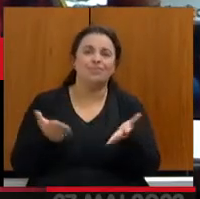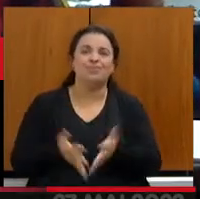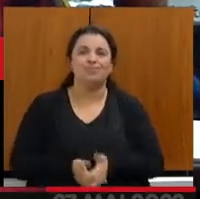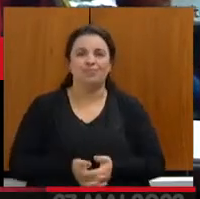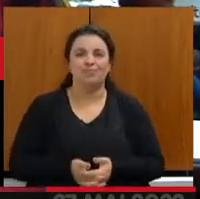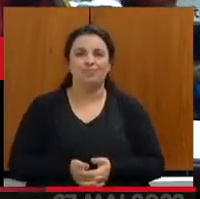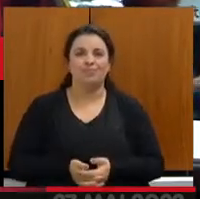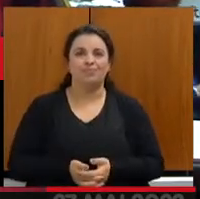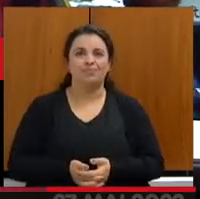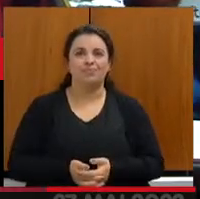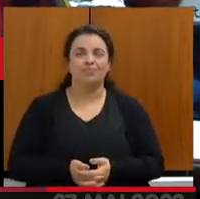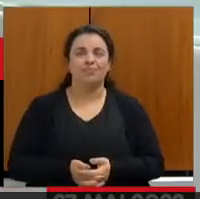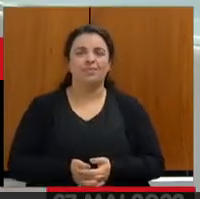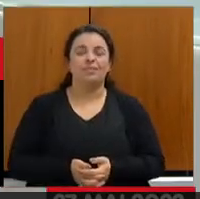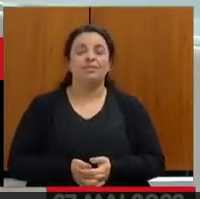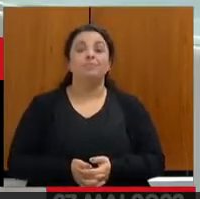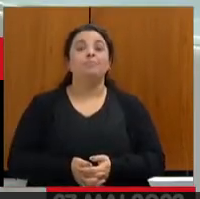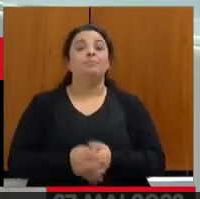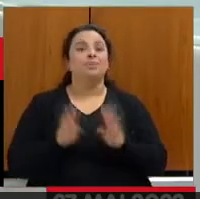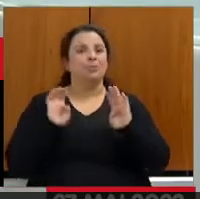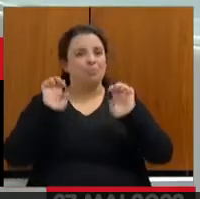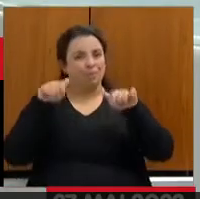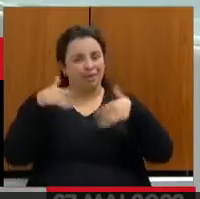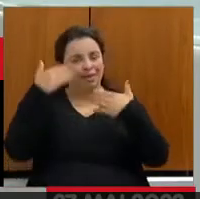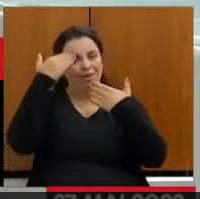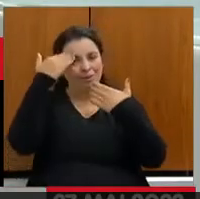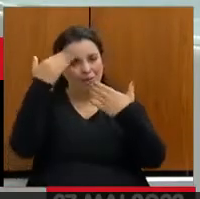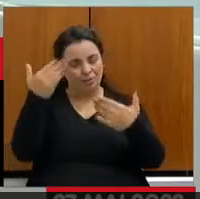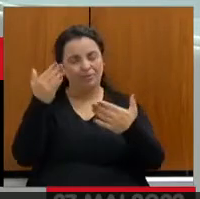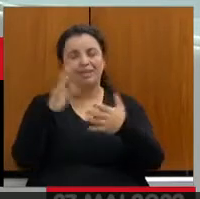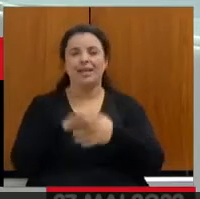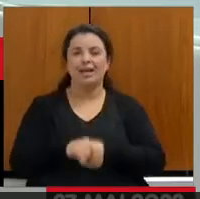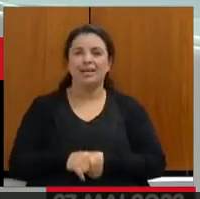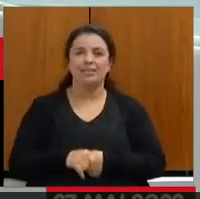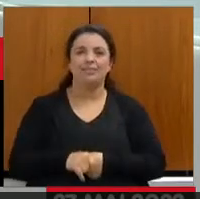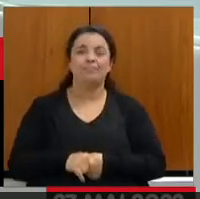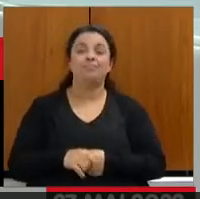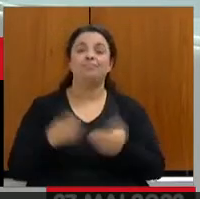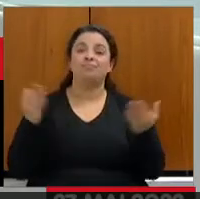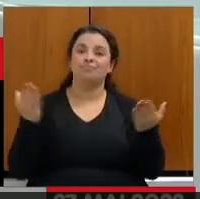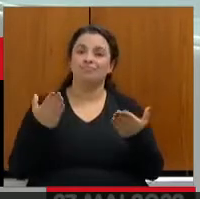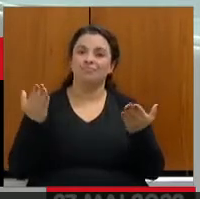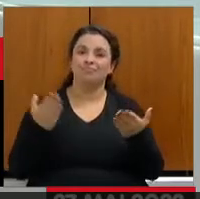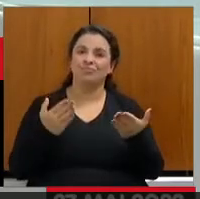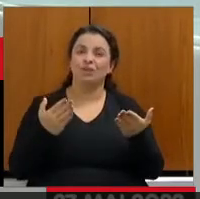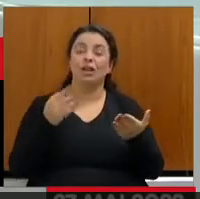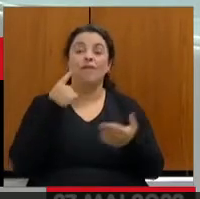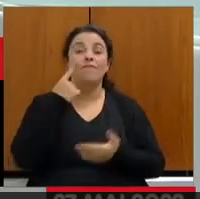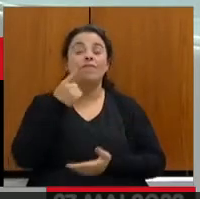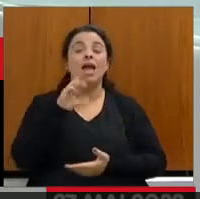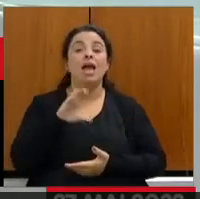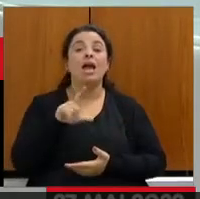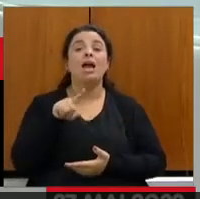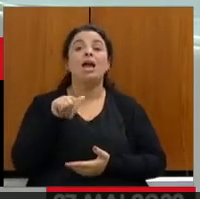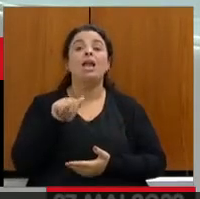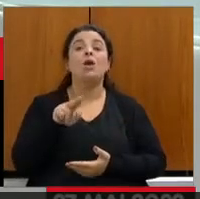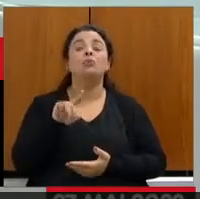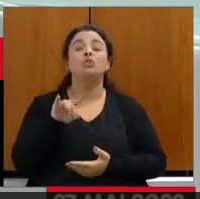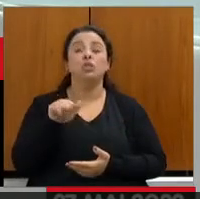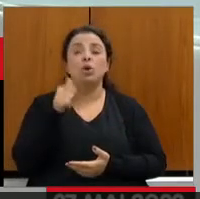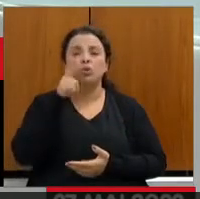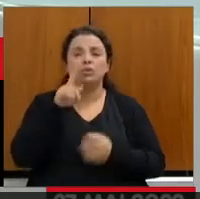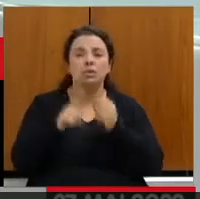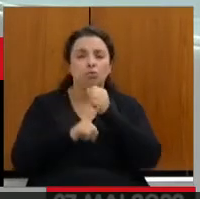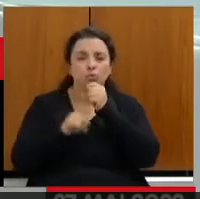é muito bem Obrigada vamos convidar agora será que a Claudinha conseguiu habilitar o microfone